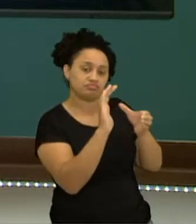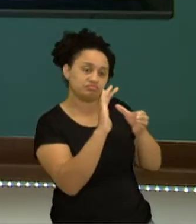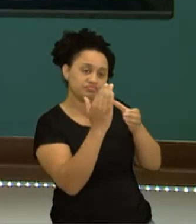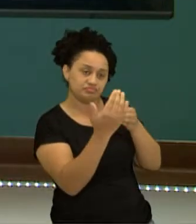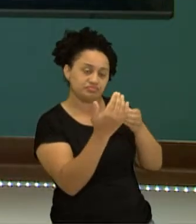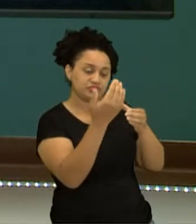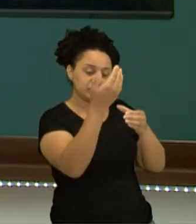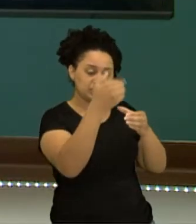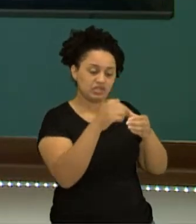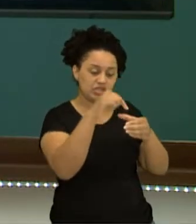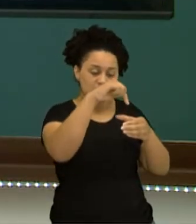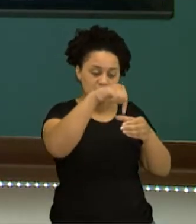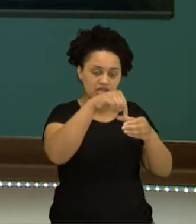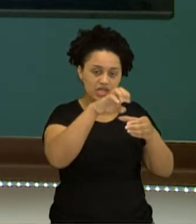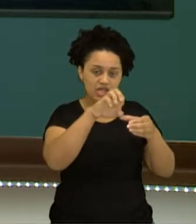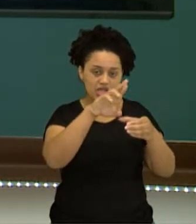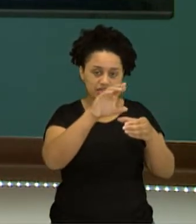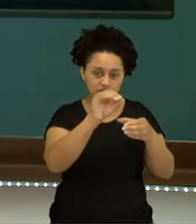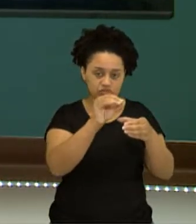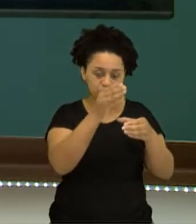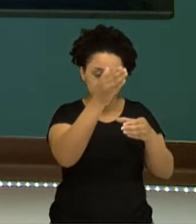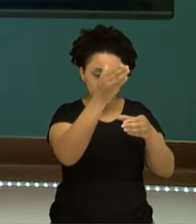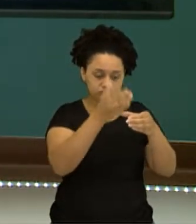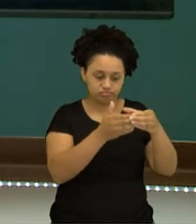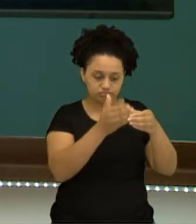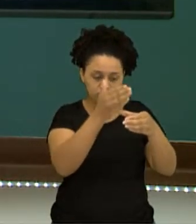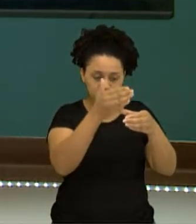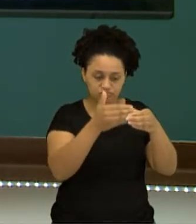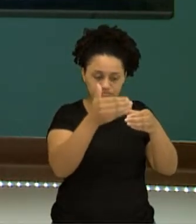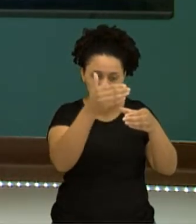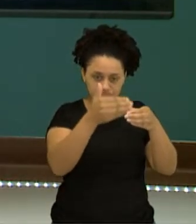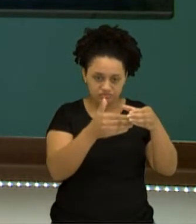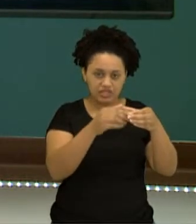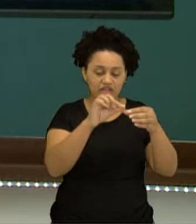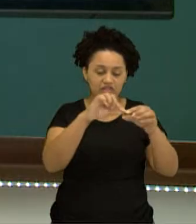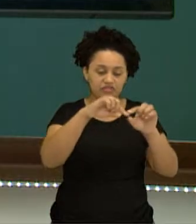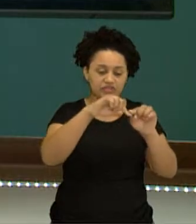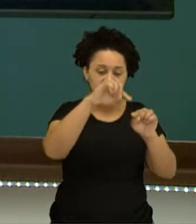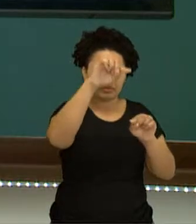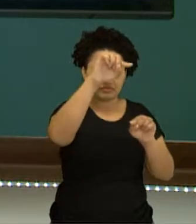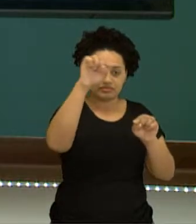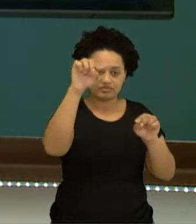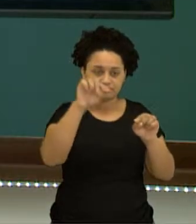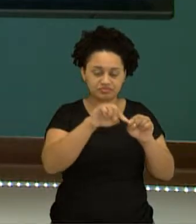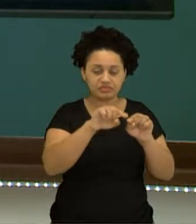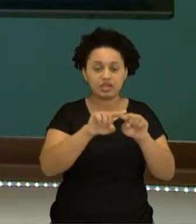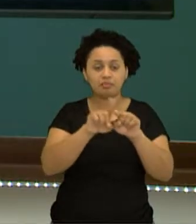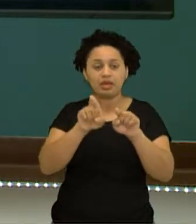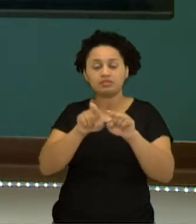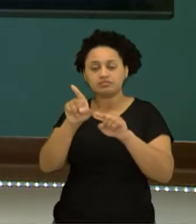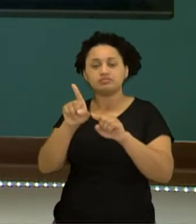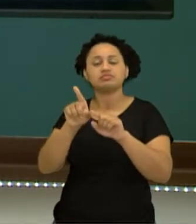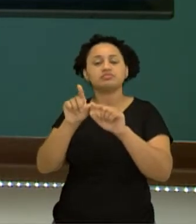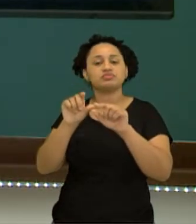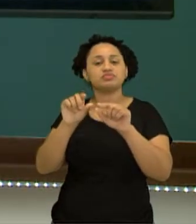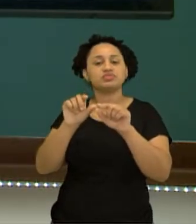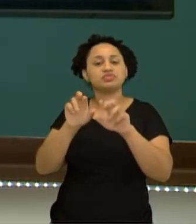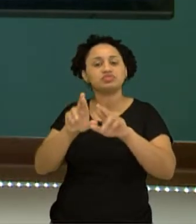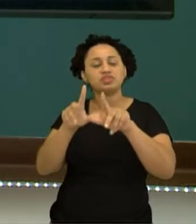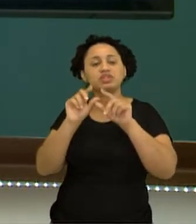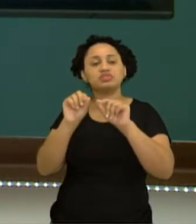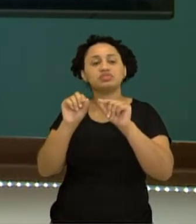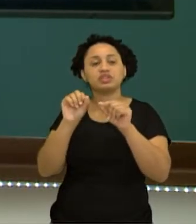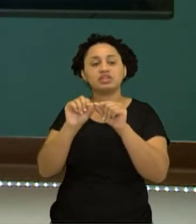Nesse caso, o retângulo vai formar o nosso cilindro reto. Agora dá uma olhadinha aqui no cilindro oblíquo. Nós temos